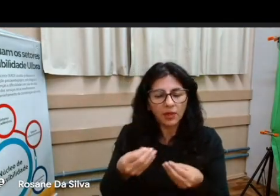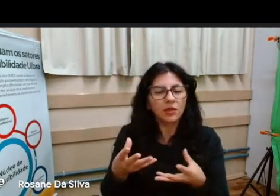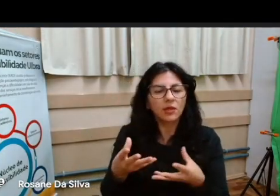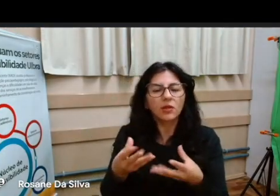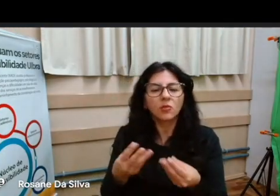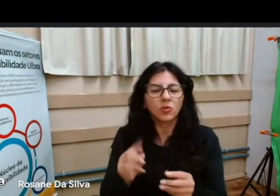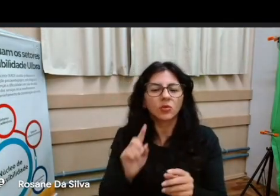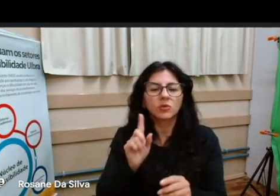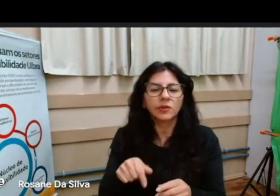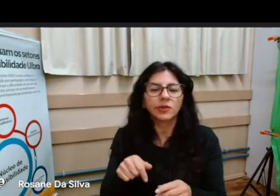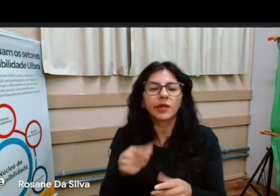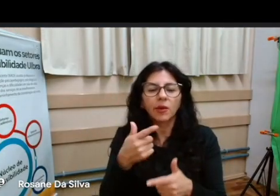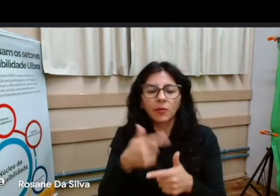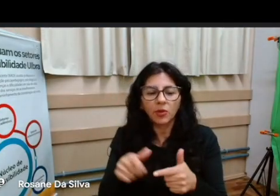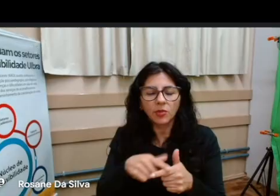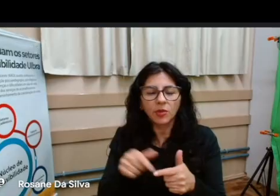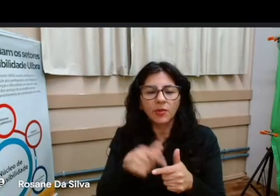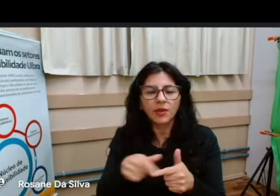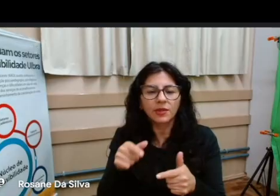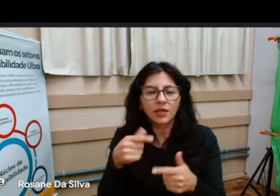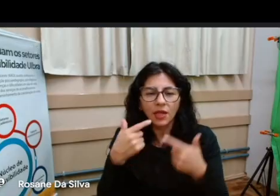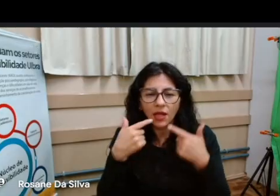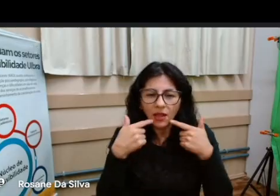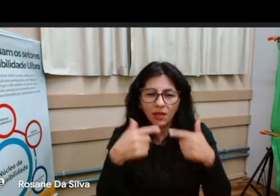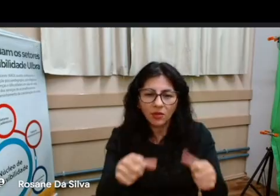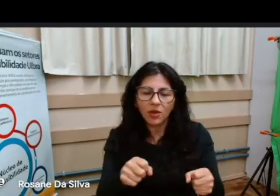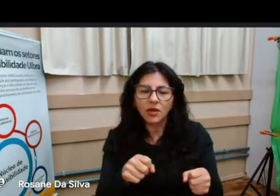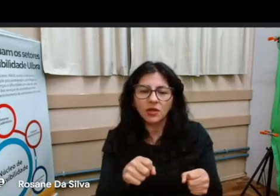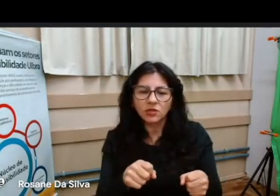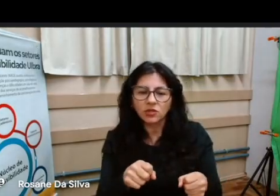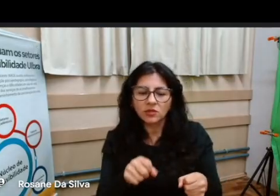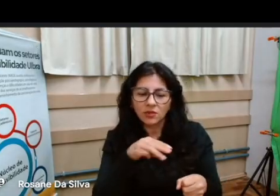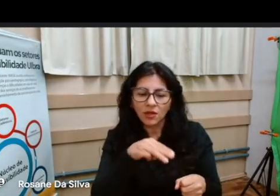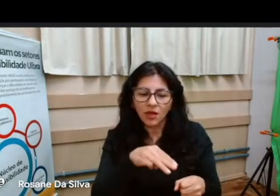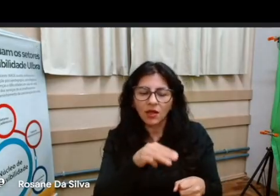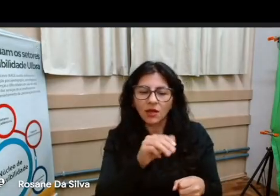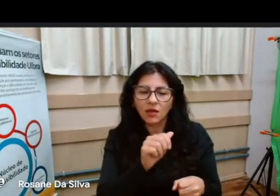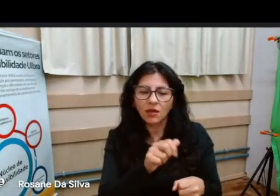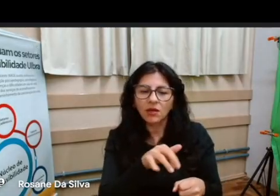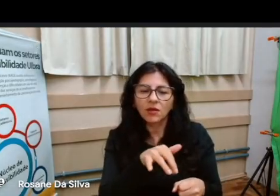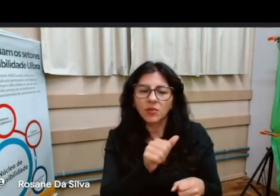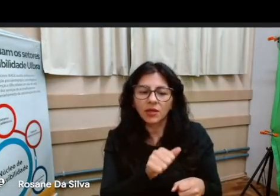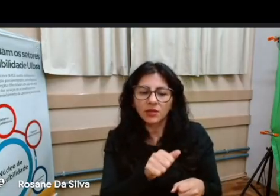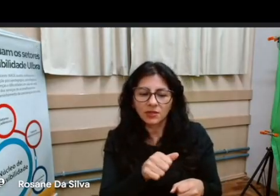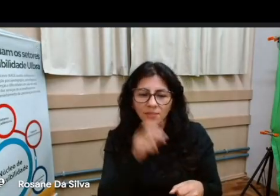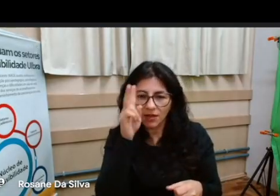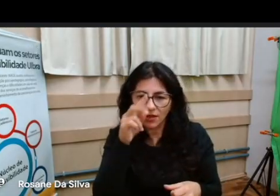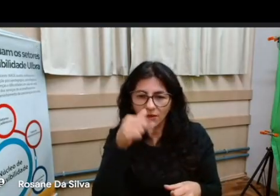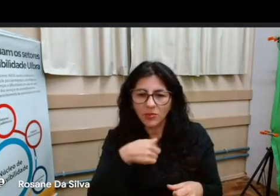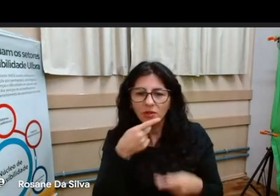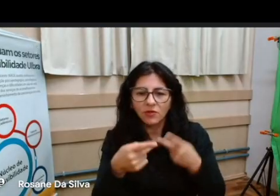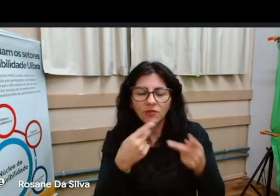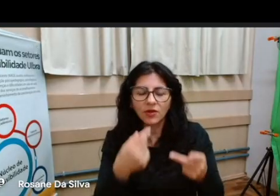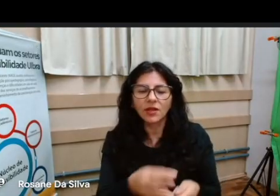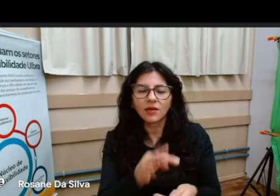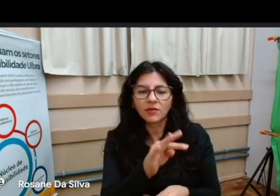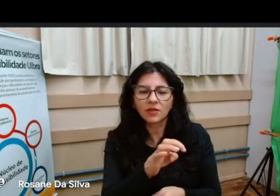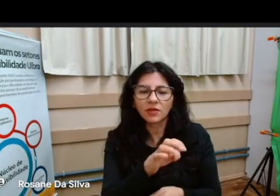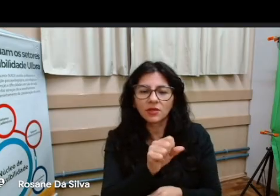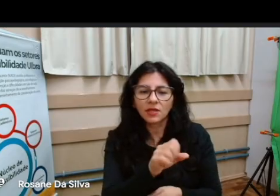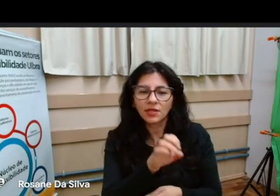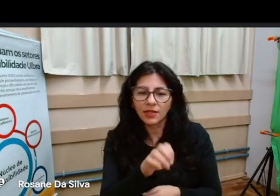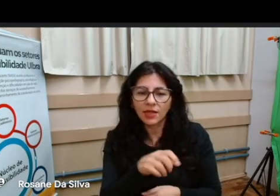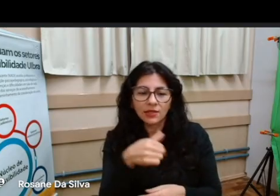é problematizar a linguagem a Marisa lembra que eu falava da Minha tese eh que eu não quero ficar 4 anos num